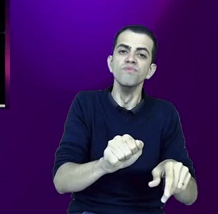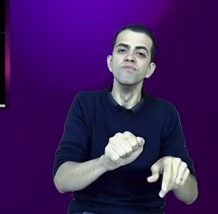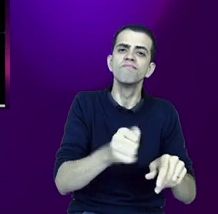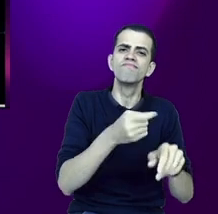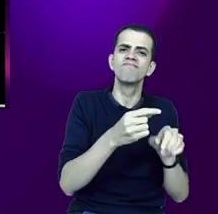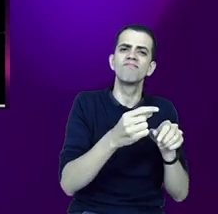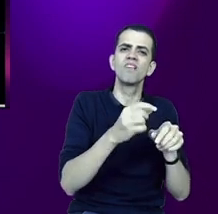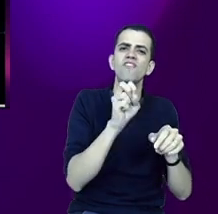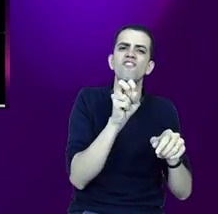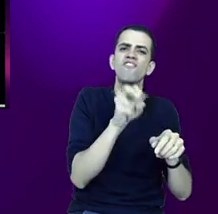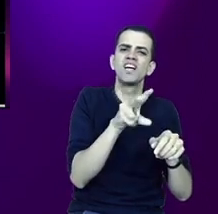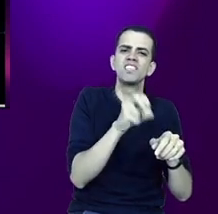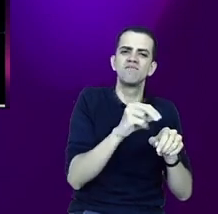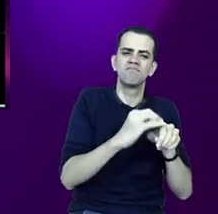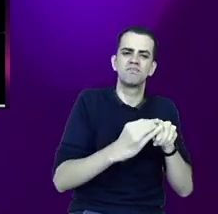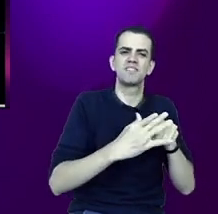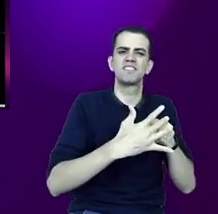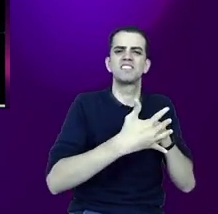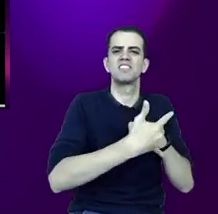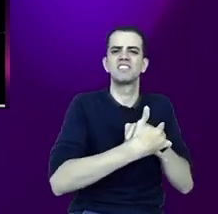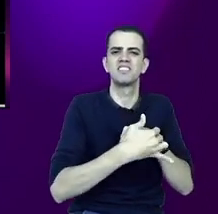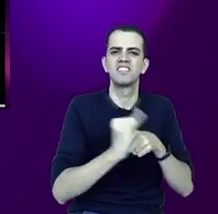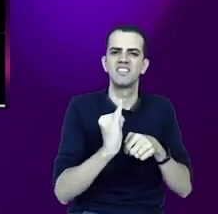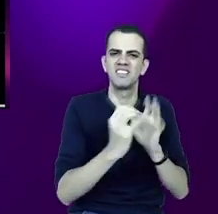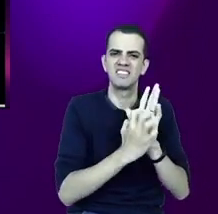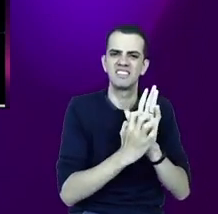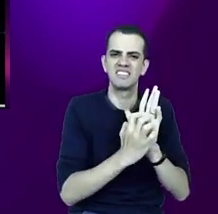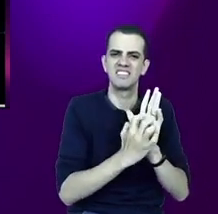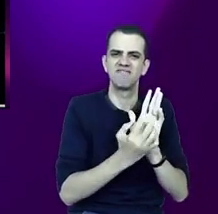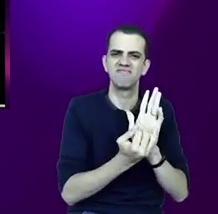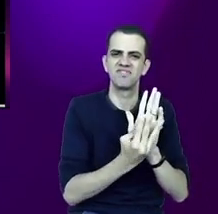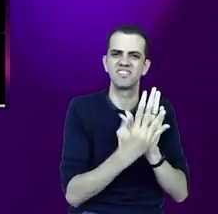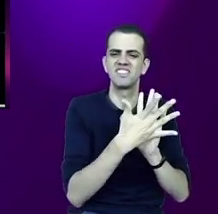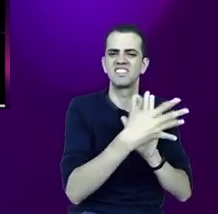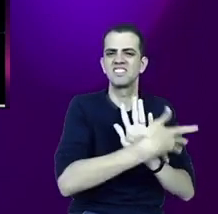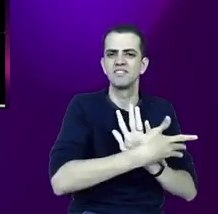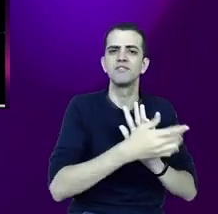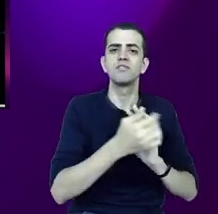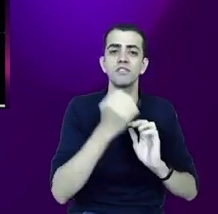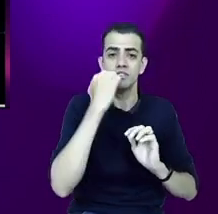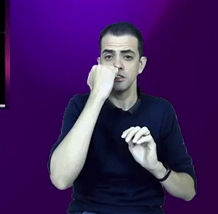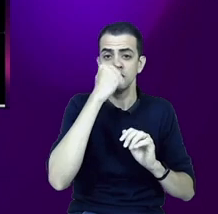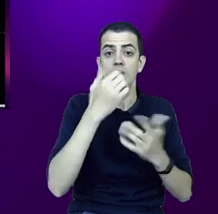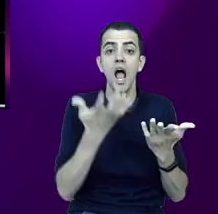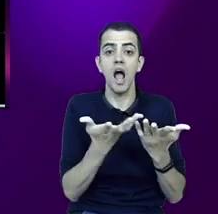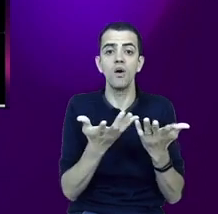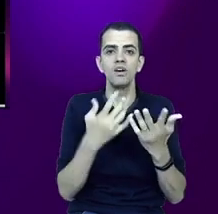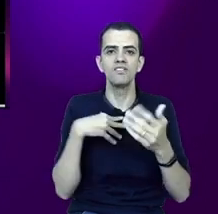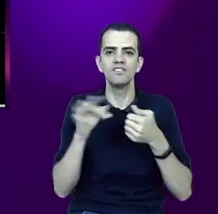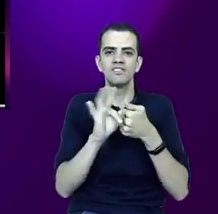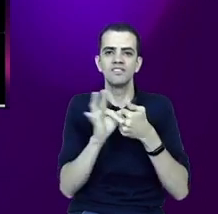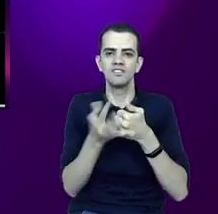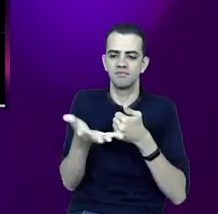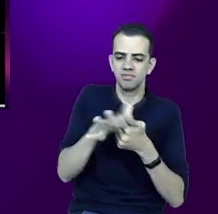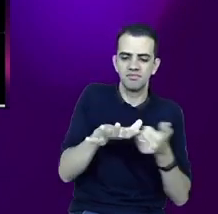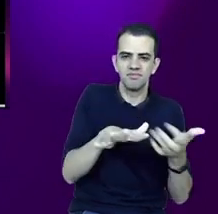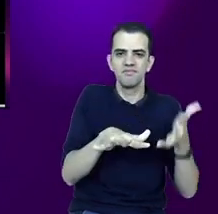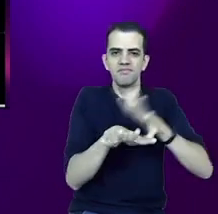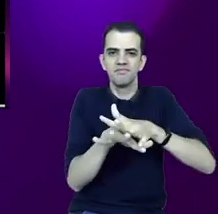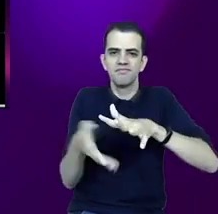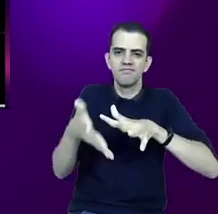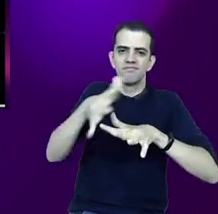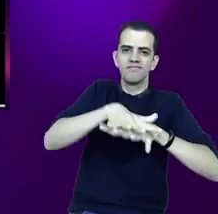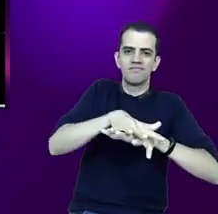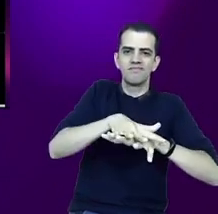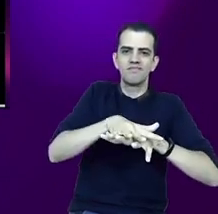infecciosas, como abscesso, mas hoje, através de algumas ferramentas de sobreposição, em que nesse caso você está fazendo a